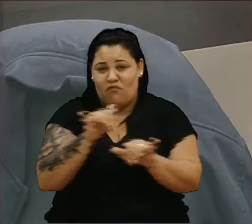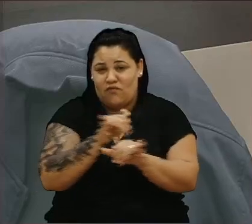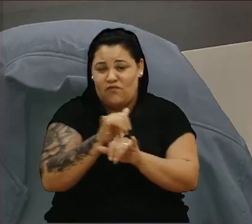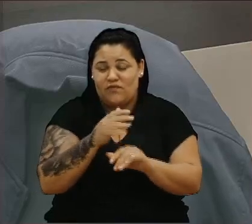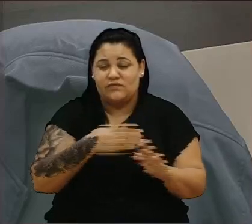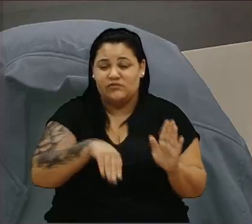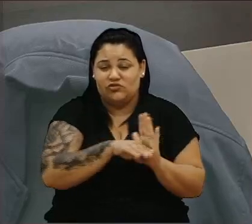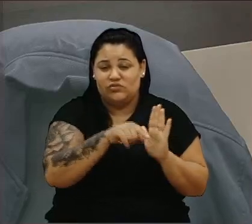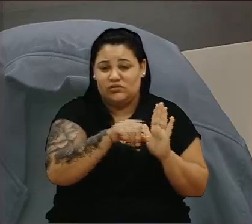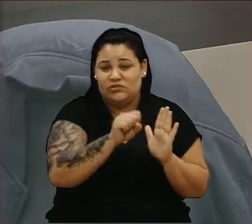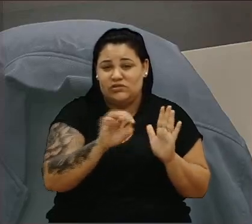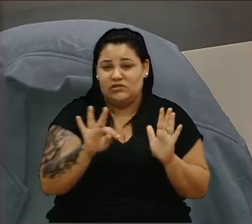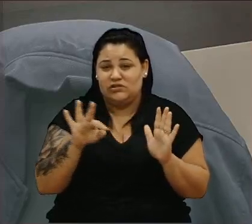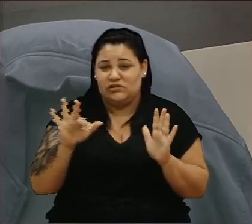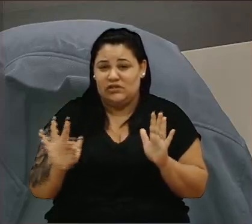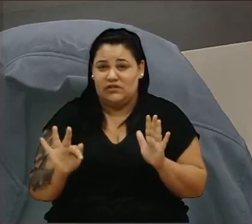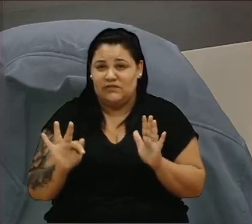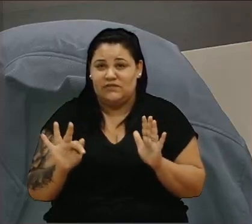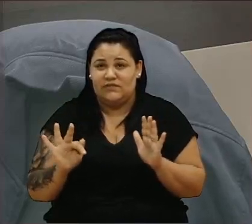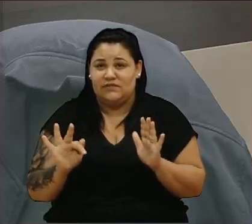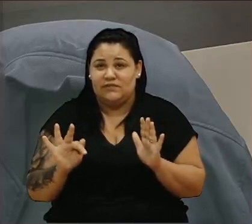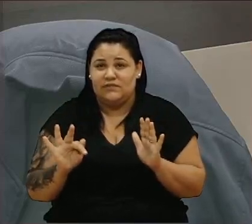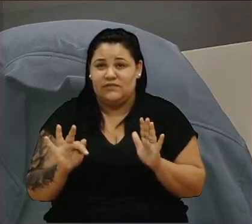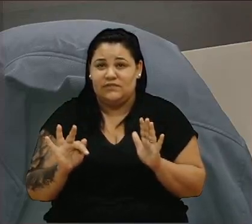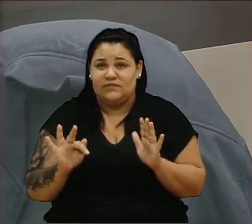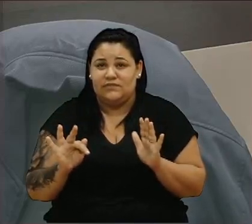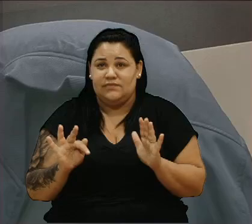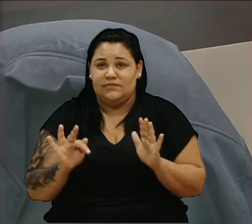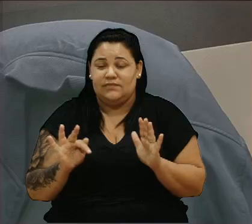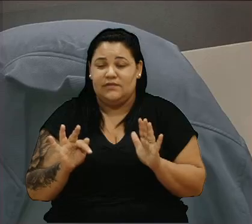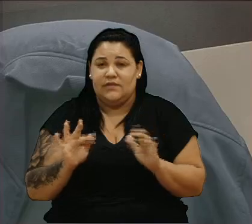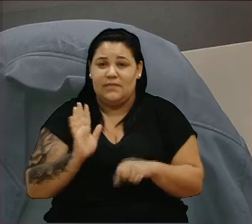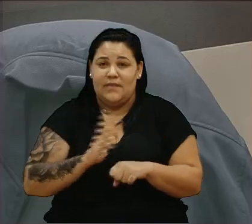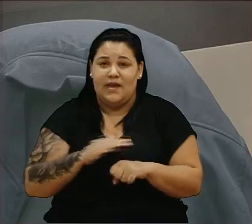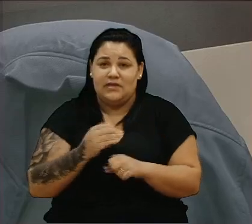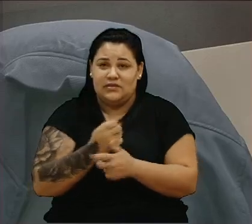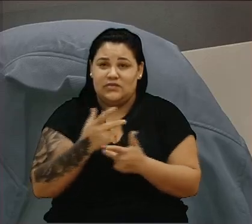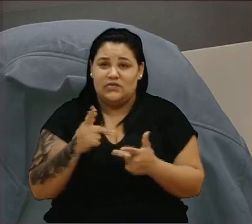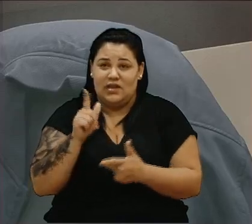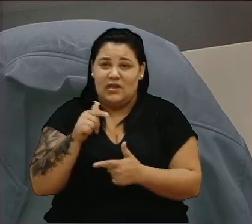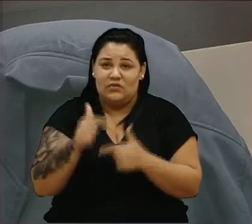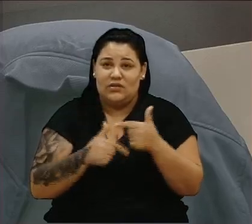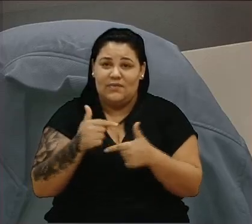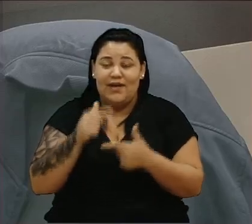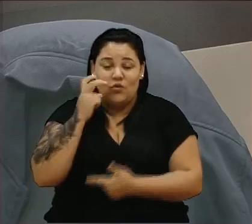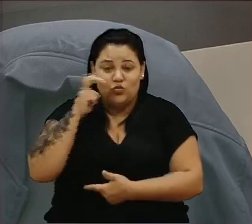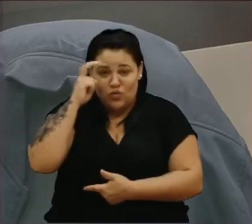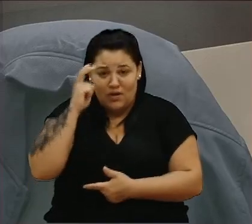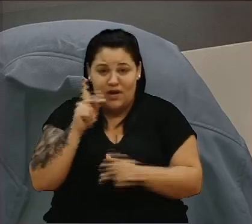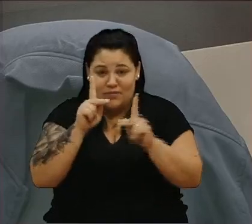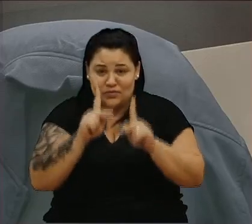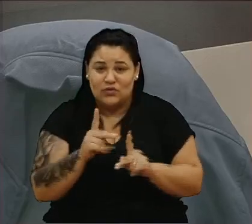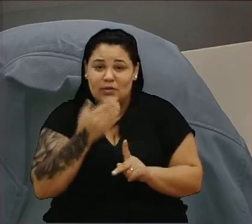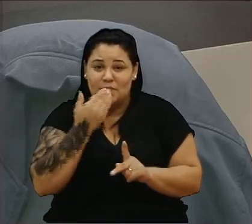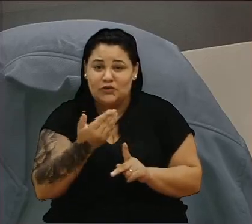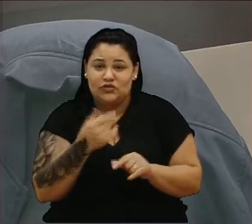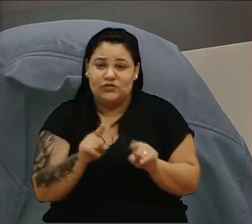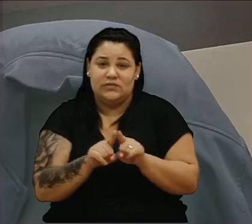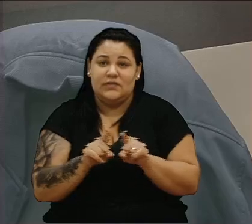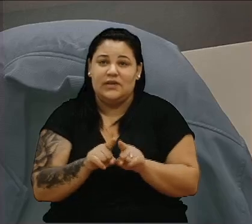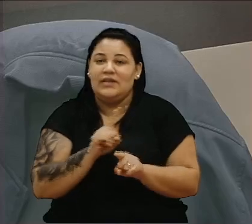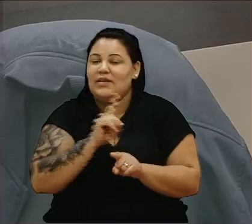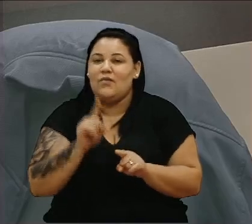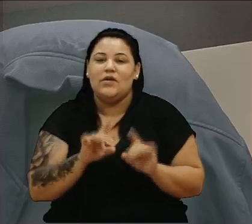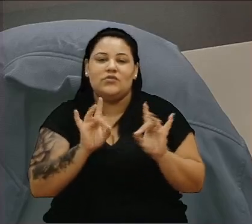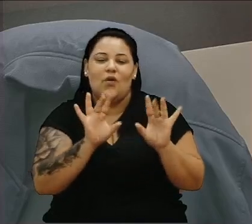STF os anseios da população brasileira, né? Então é muito mais que isso. É um trabalho cultural e que as pessoas estão clamando. Não é uma questão que a gente